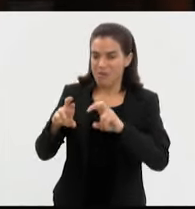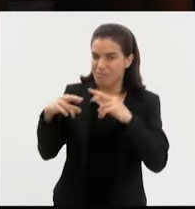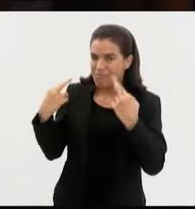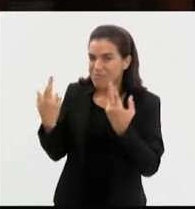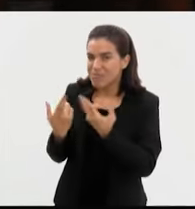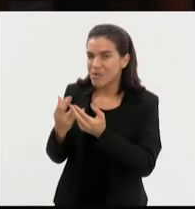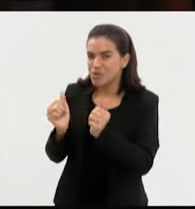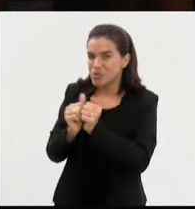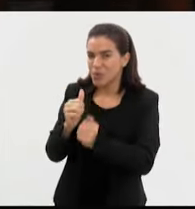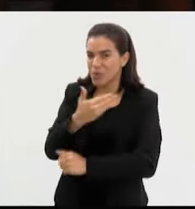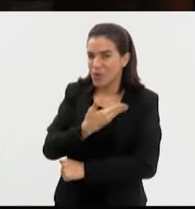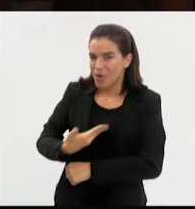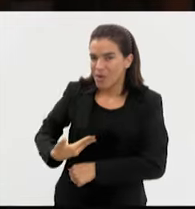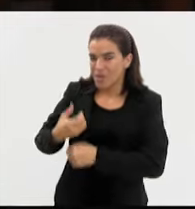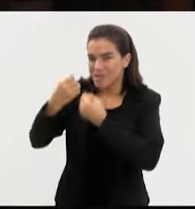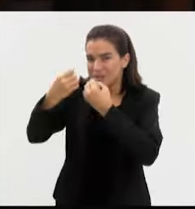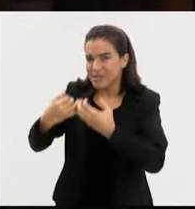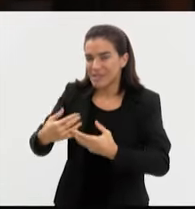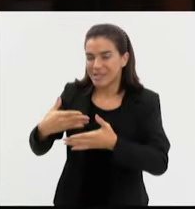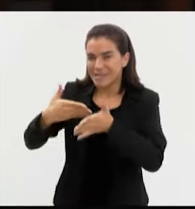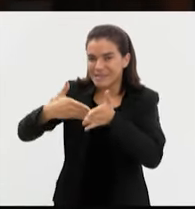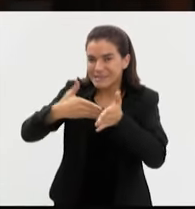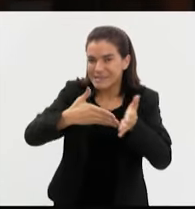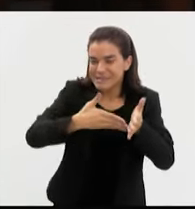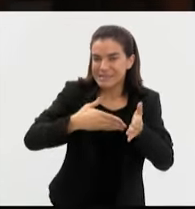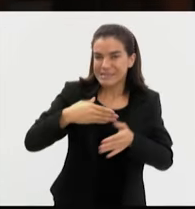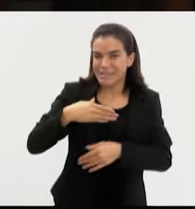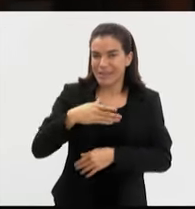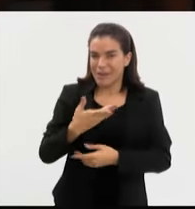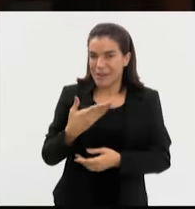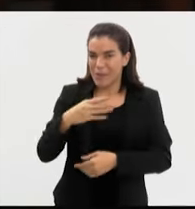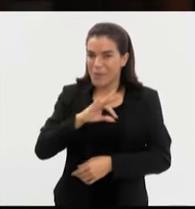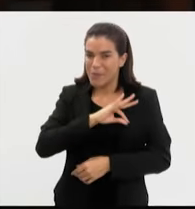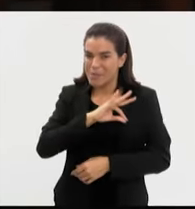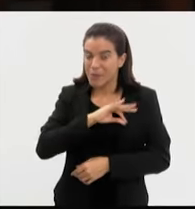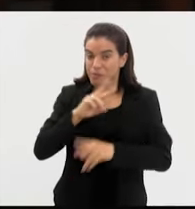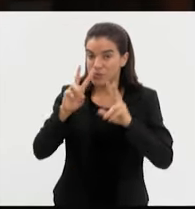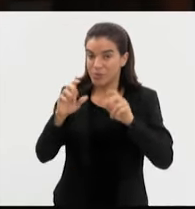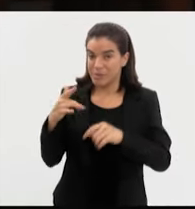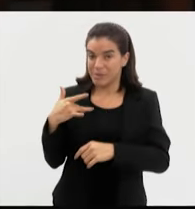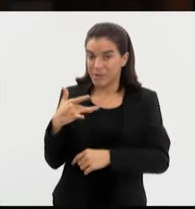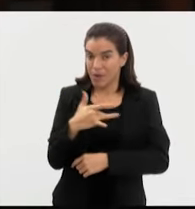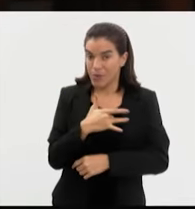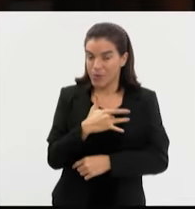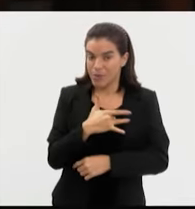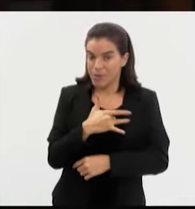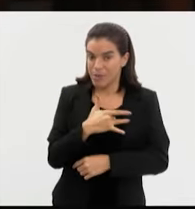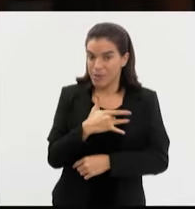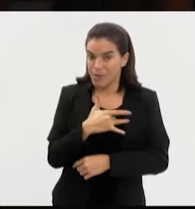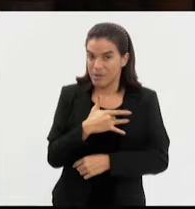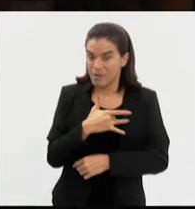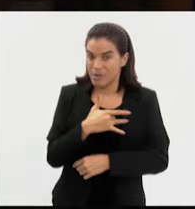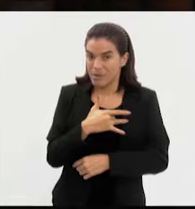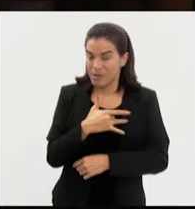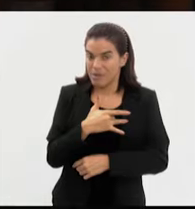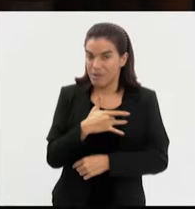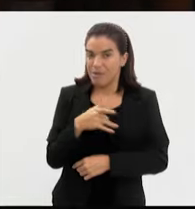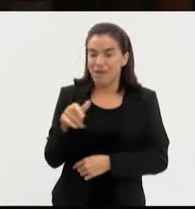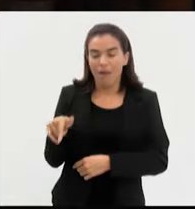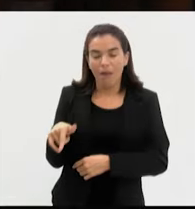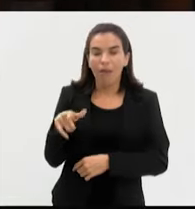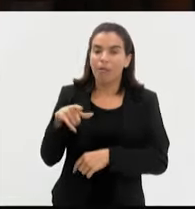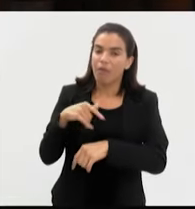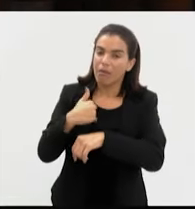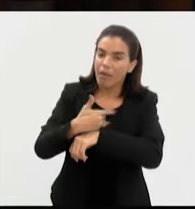governador expliquei a dificuldade que o policial militar tem na situação da Saúde eu fico ouvindo a tropa o